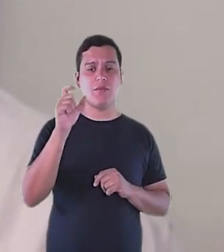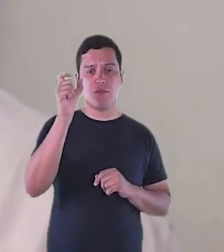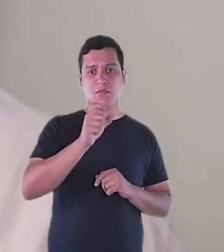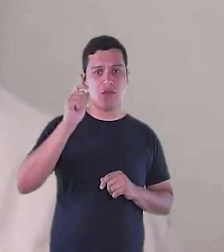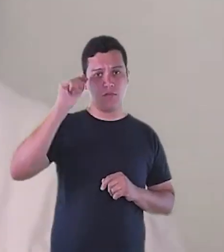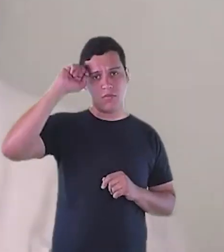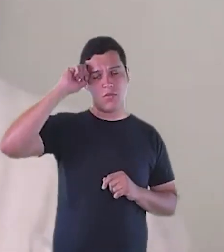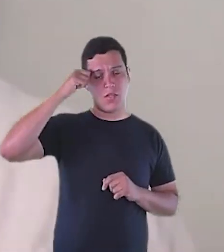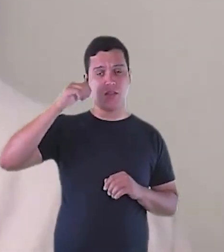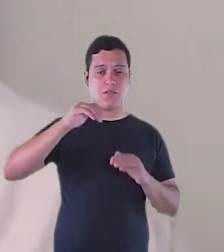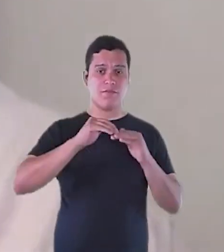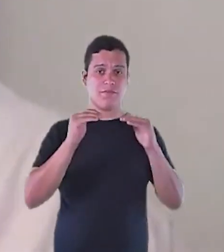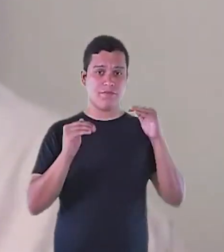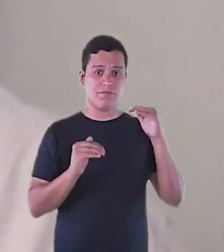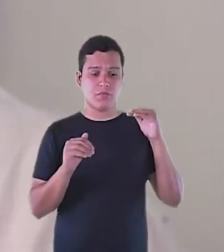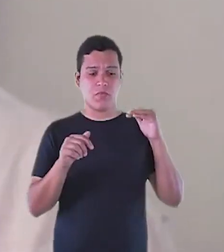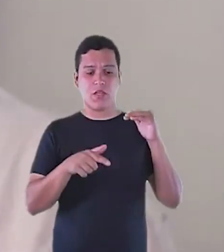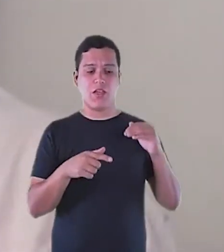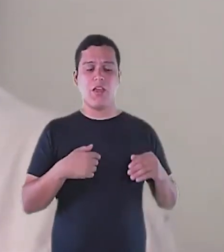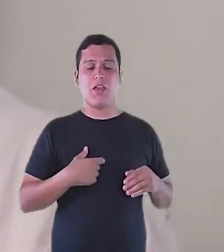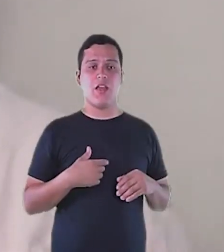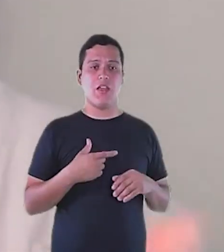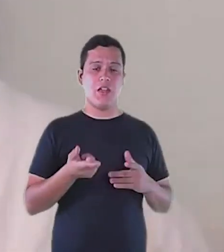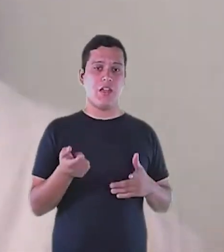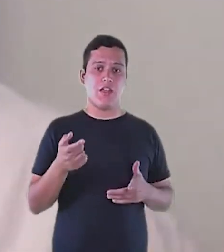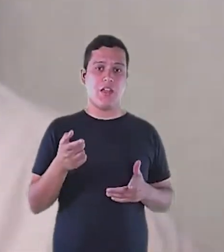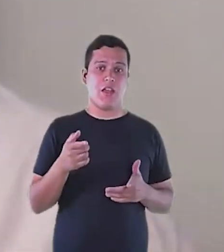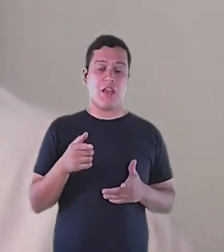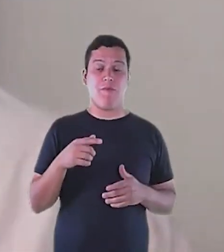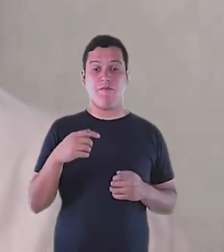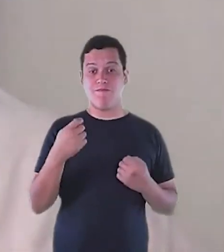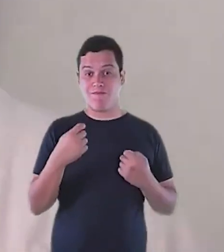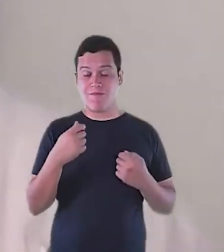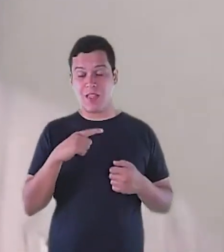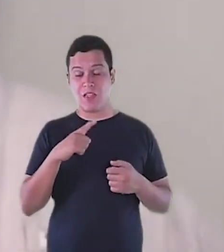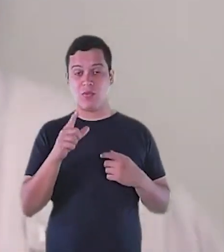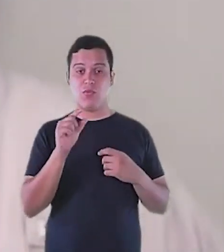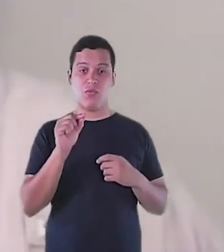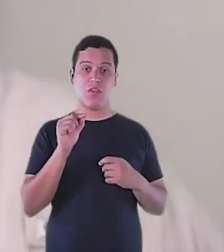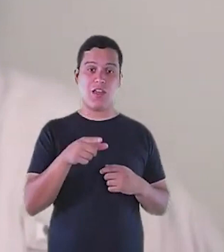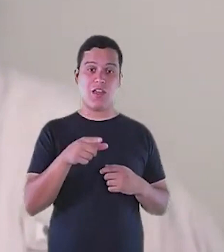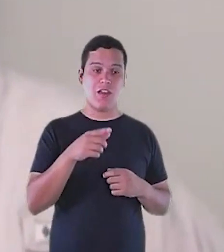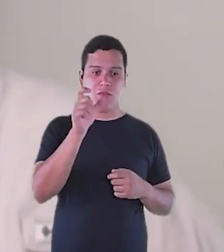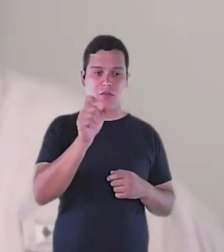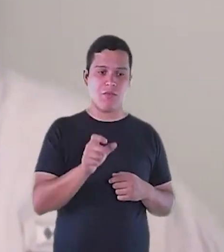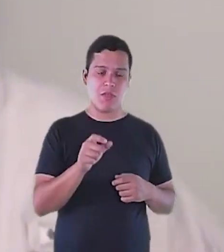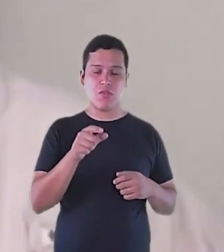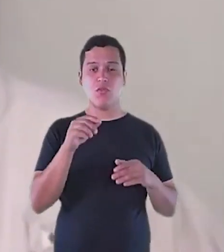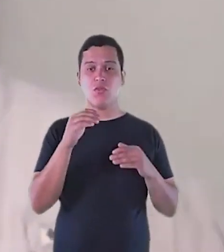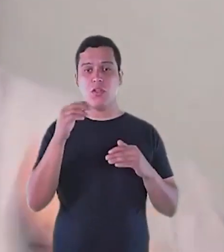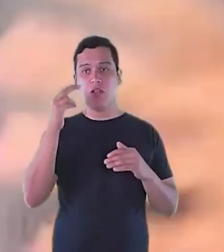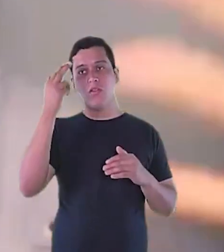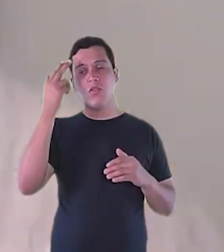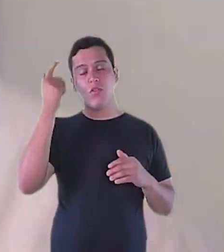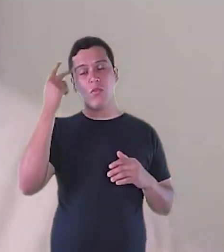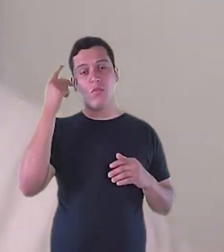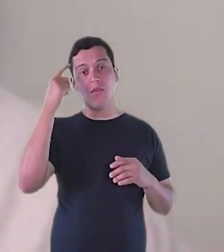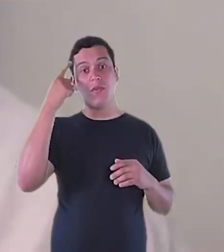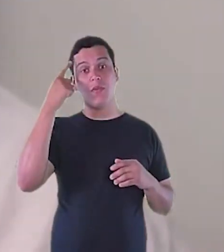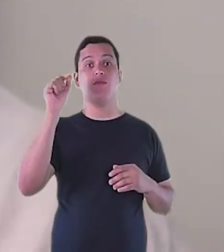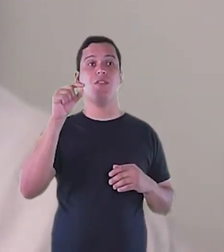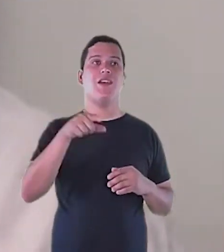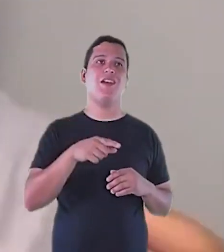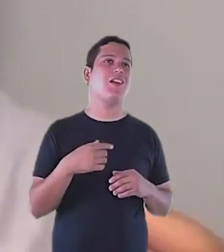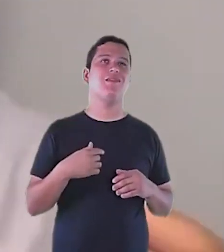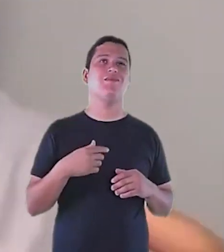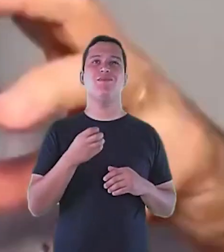imprevisível, ele é mais sujeito ao crime, ele é preguiçoso, ele não é tão empreendedor quanto